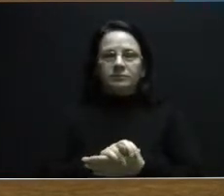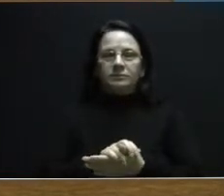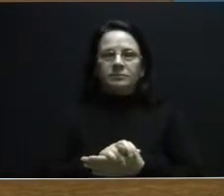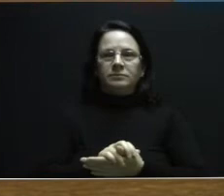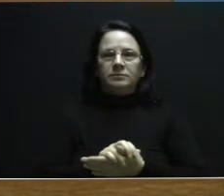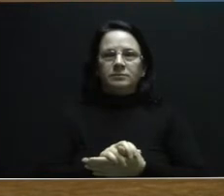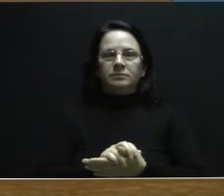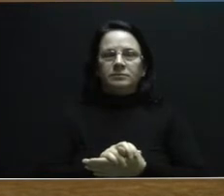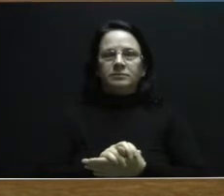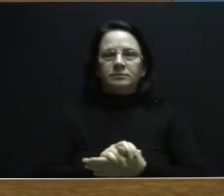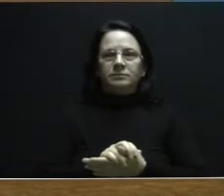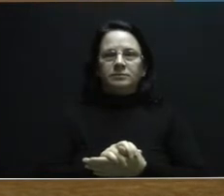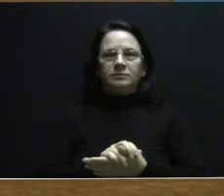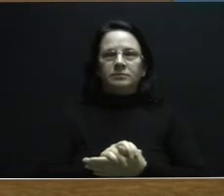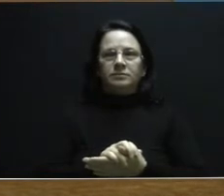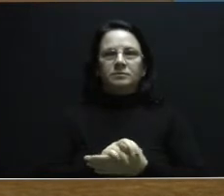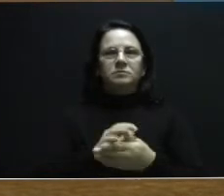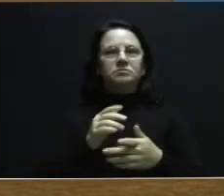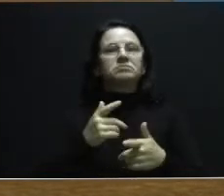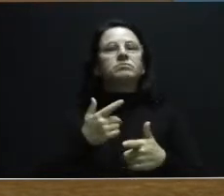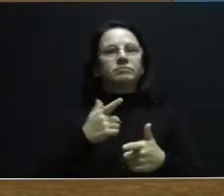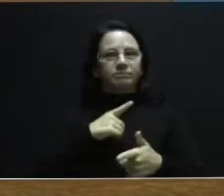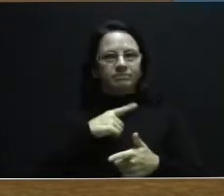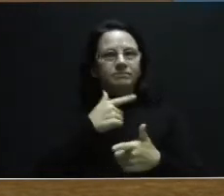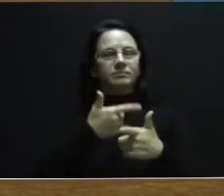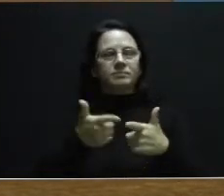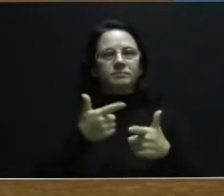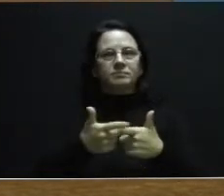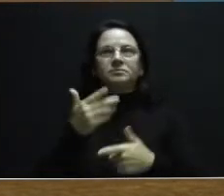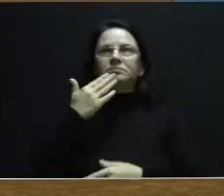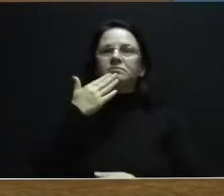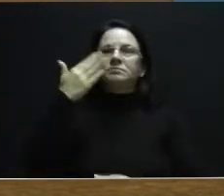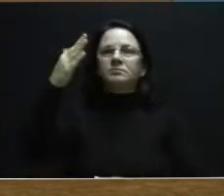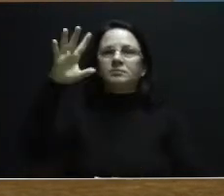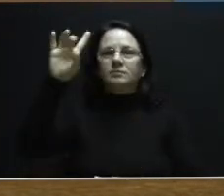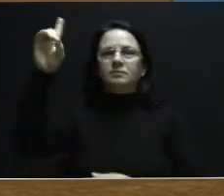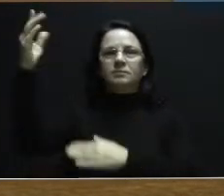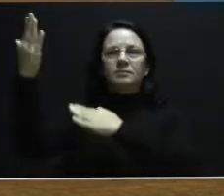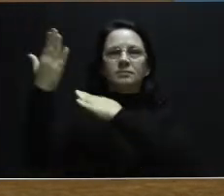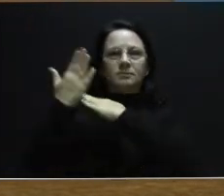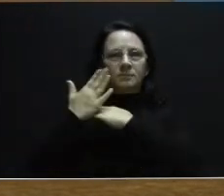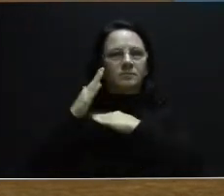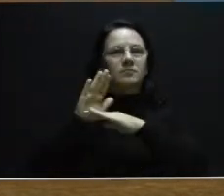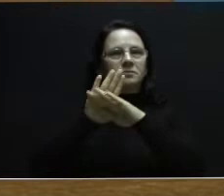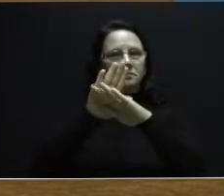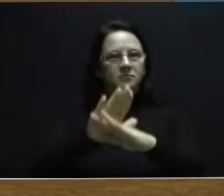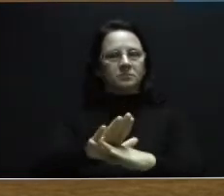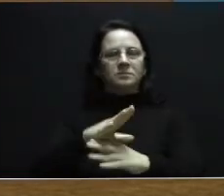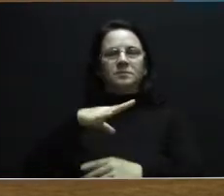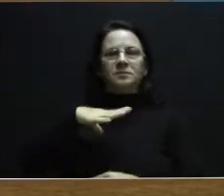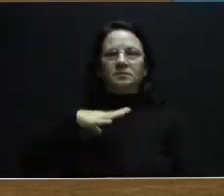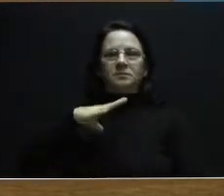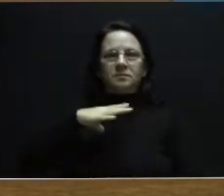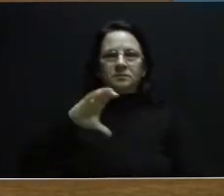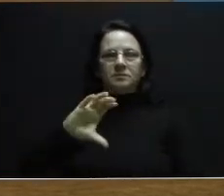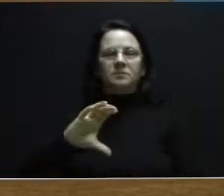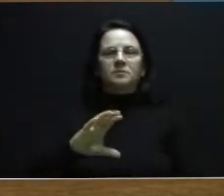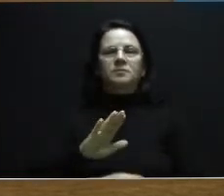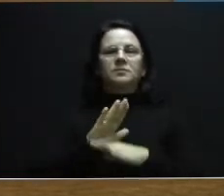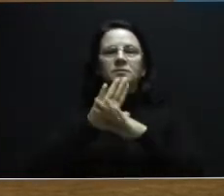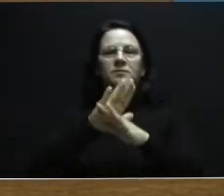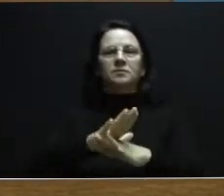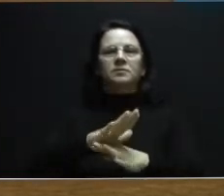propaganda, Band. Os problemas são muito grandes. Mas vamos pedir a Deus que ajude a nossa cidade, ajude o prefeito Ademário, que